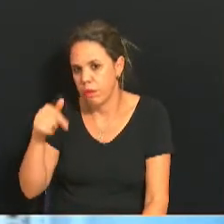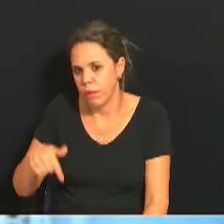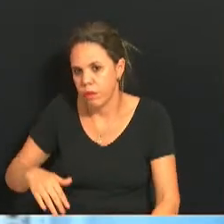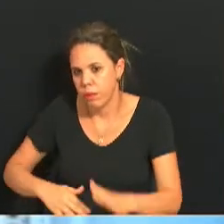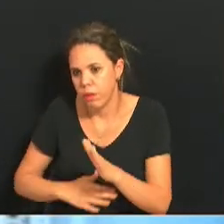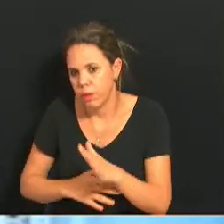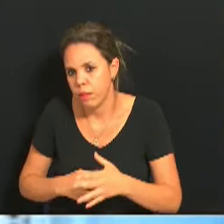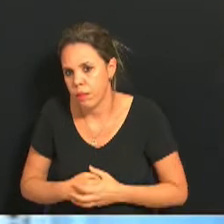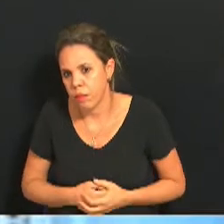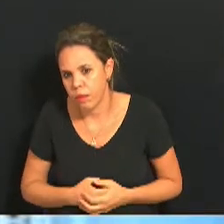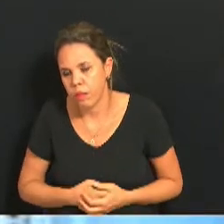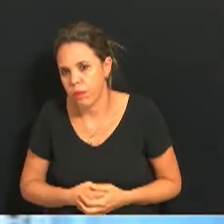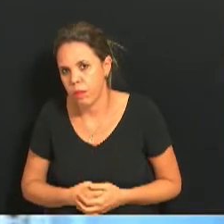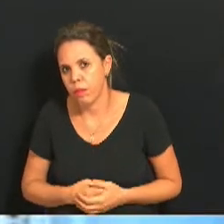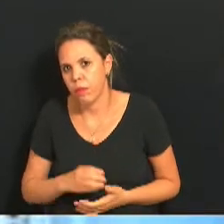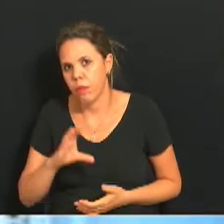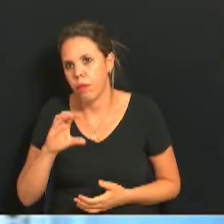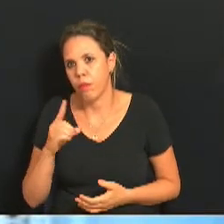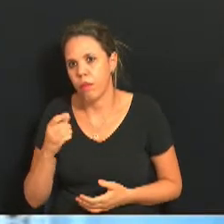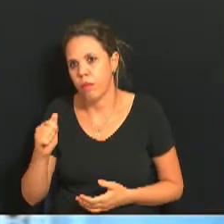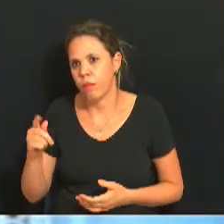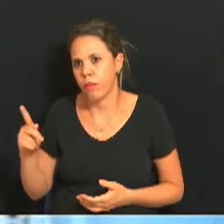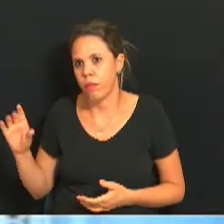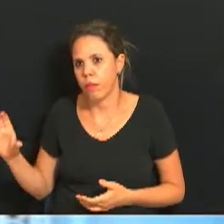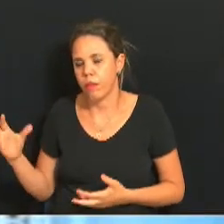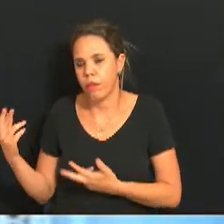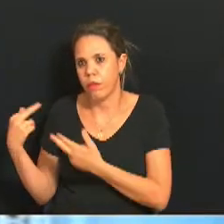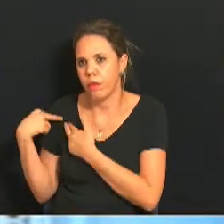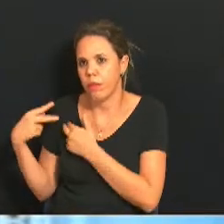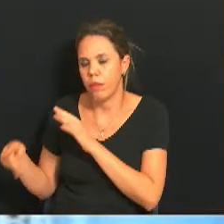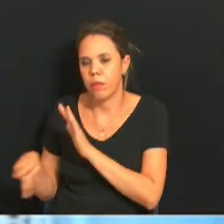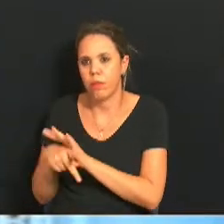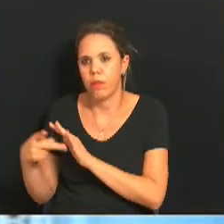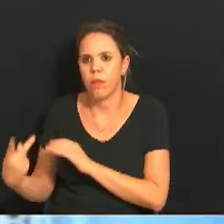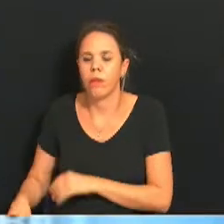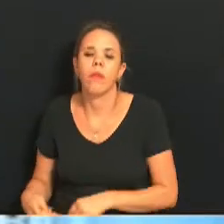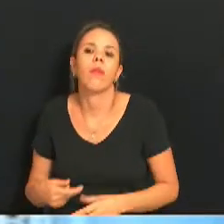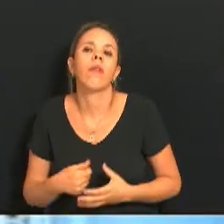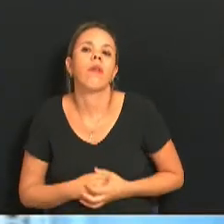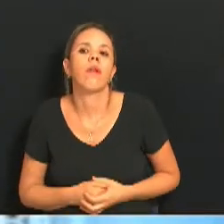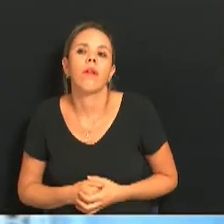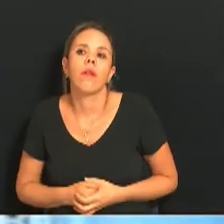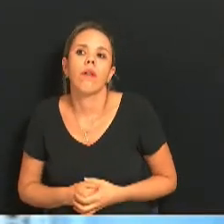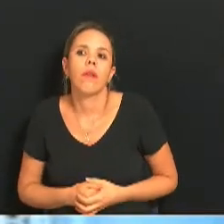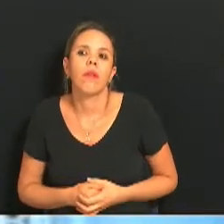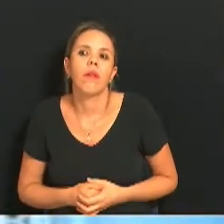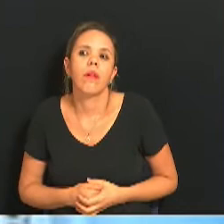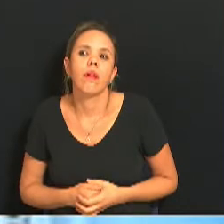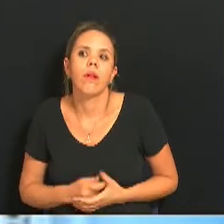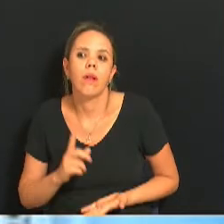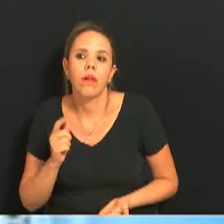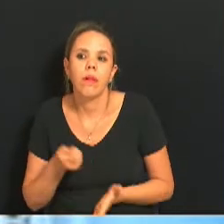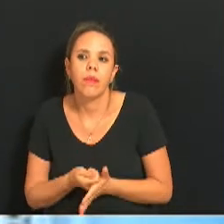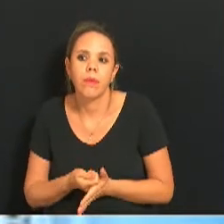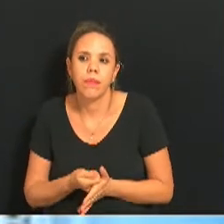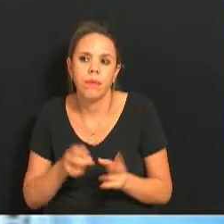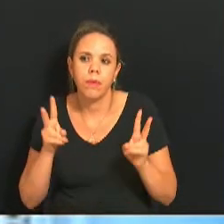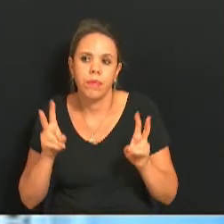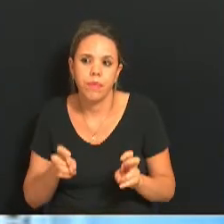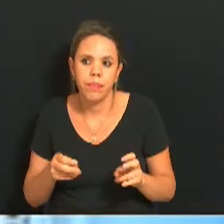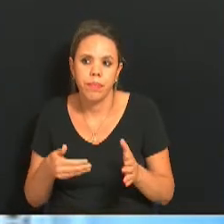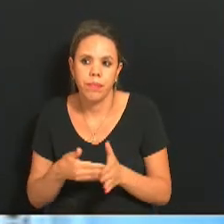Legislativa tem a chegada do Poder Legislativo para decidir se absolutamente